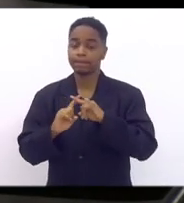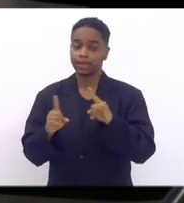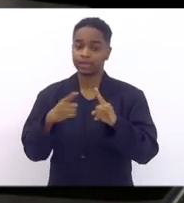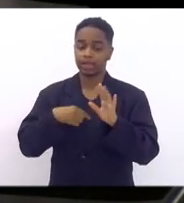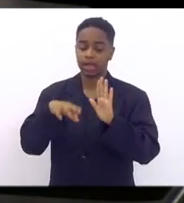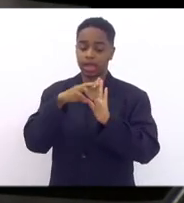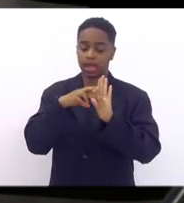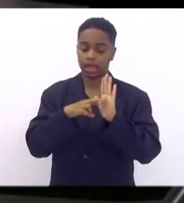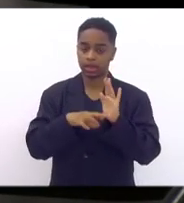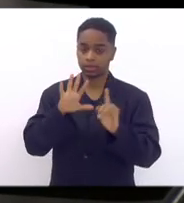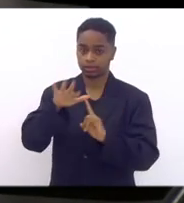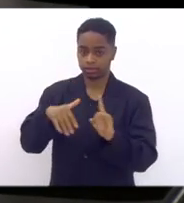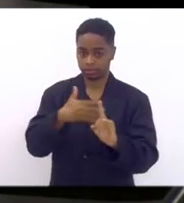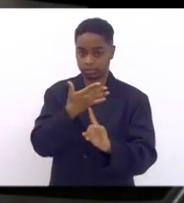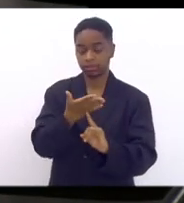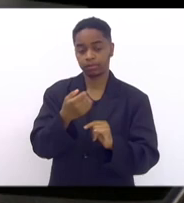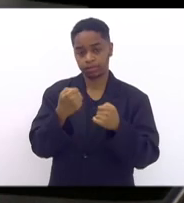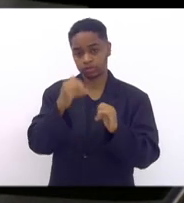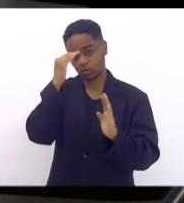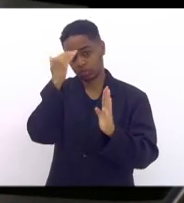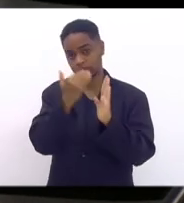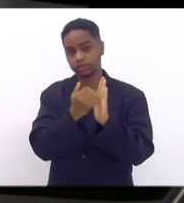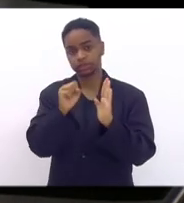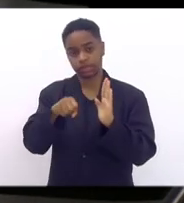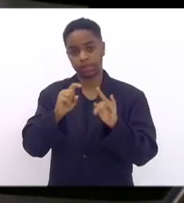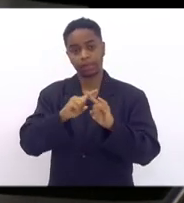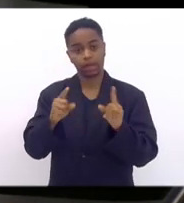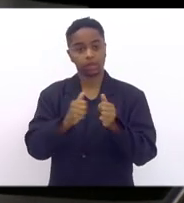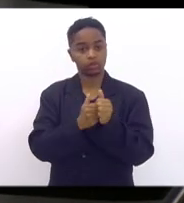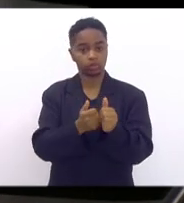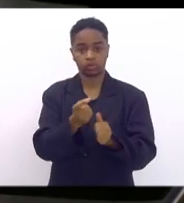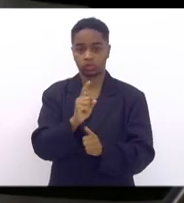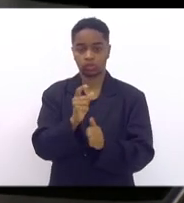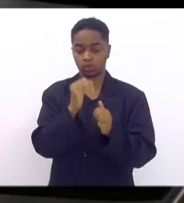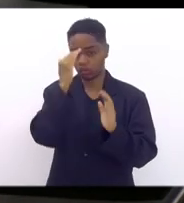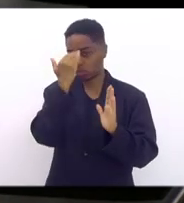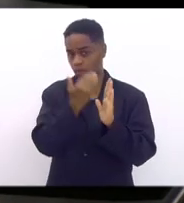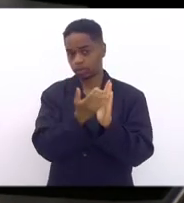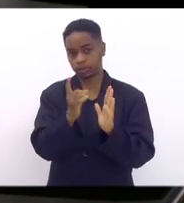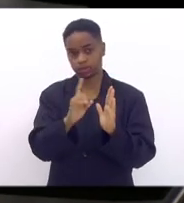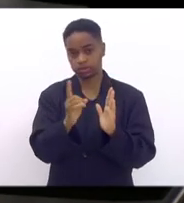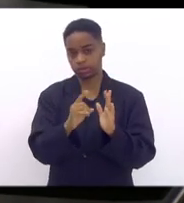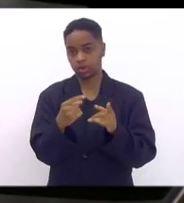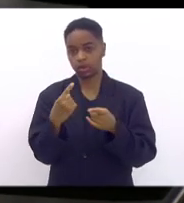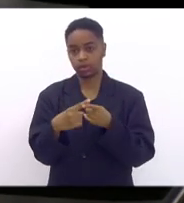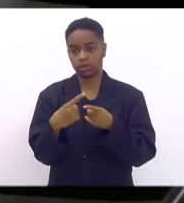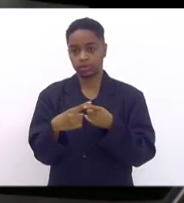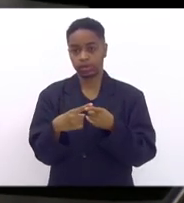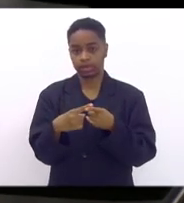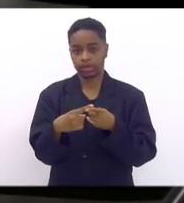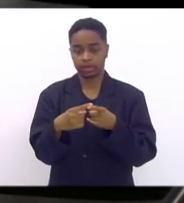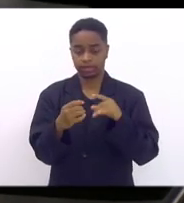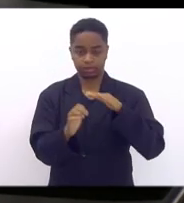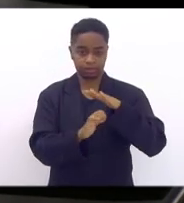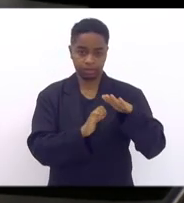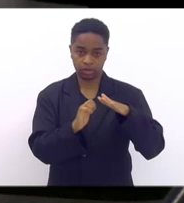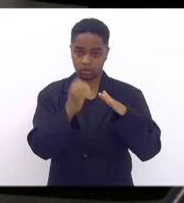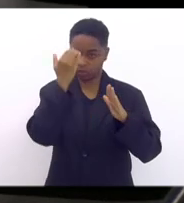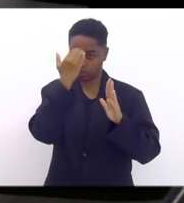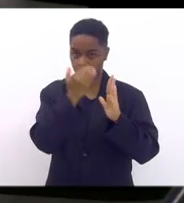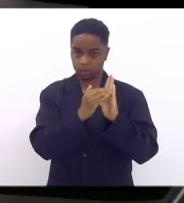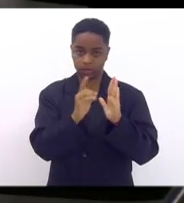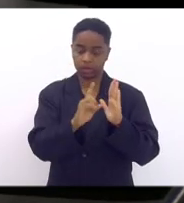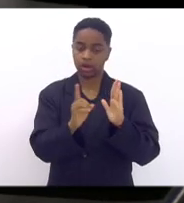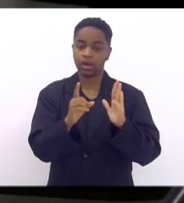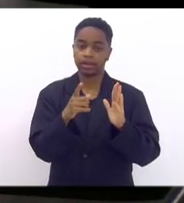questões ambientais então isso não foi seguido assim a A TR conard não vou isentar eles ou não ele tem um aspecto